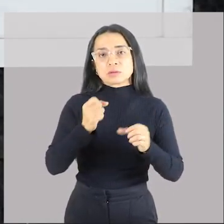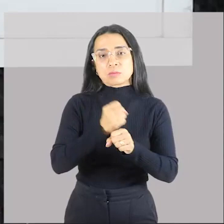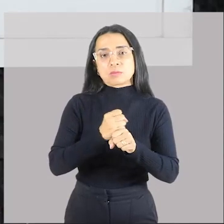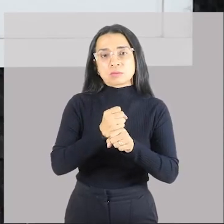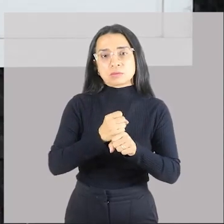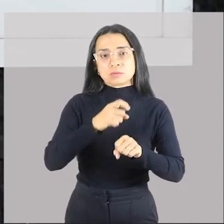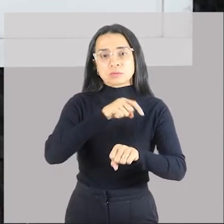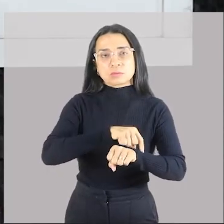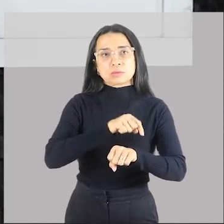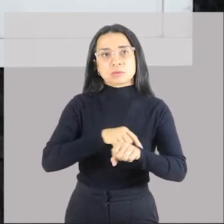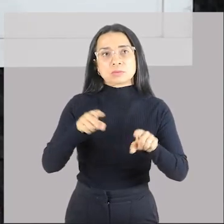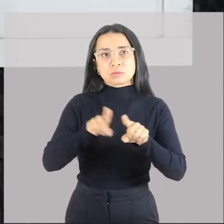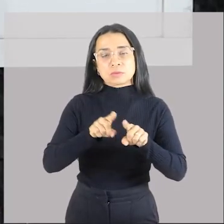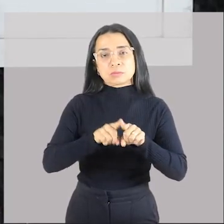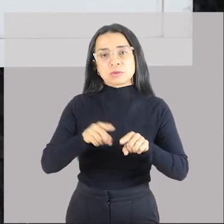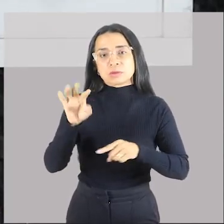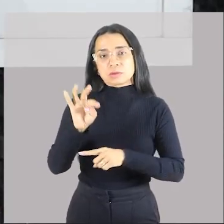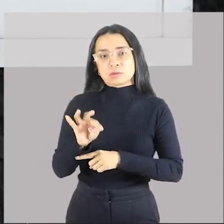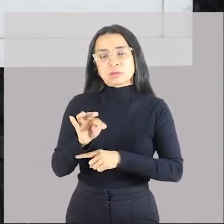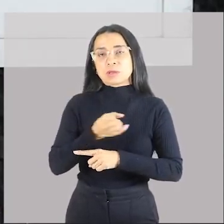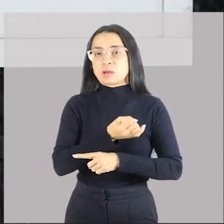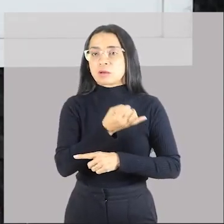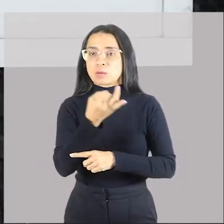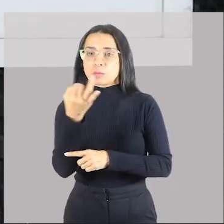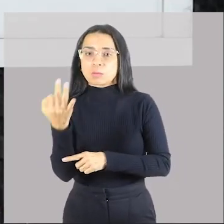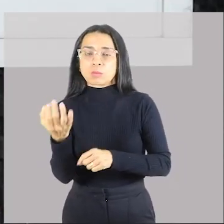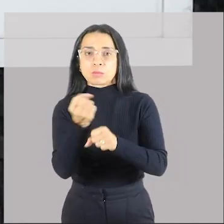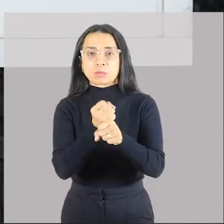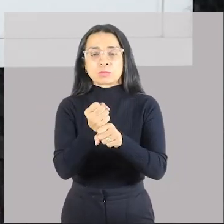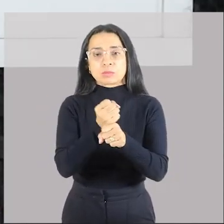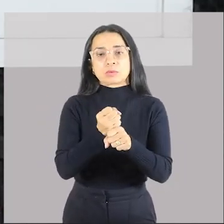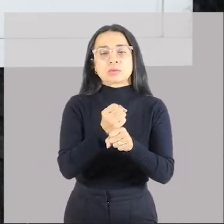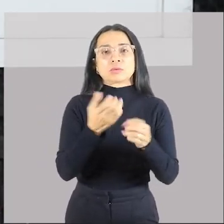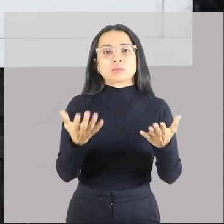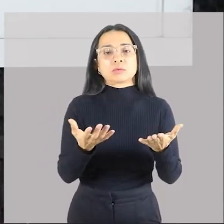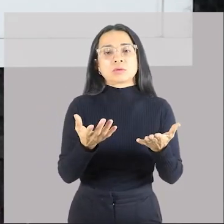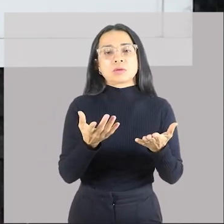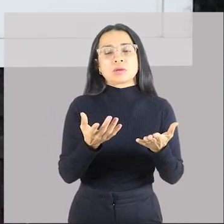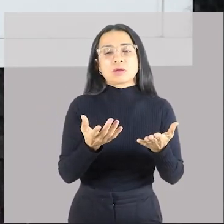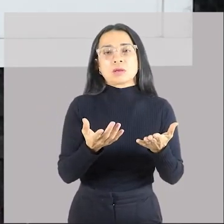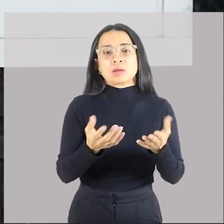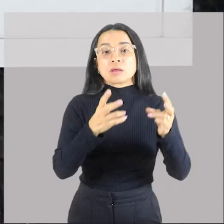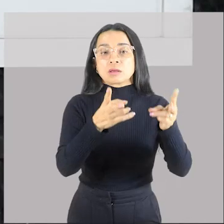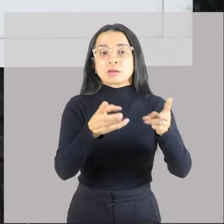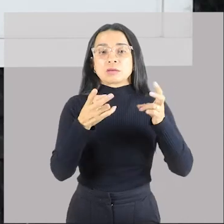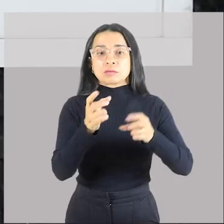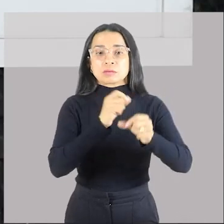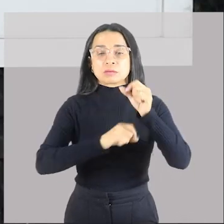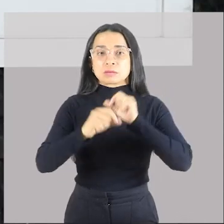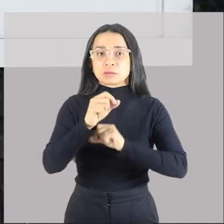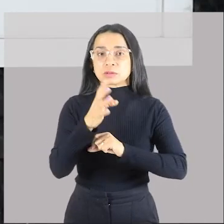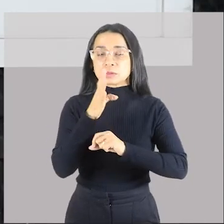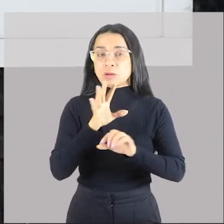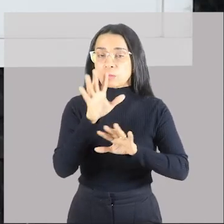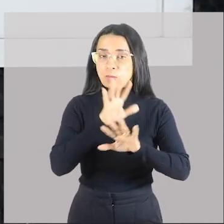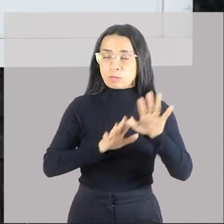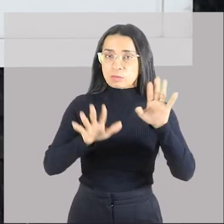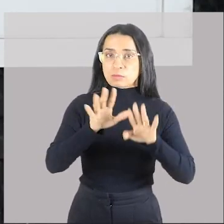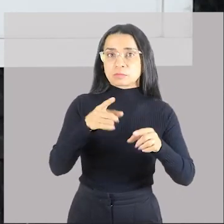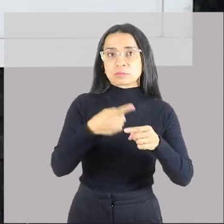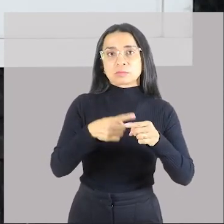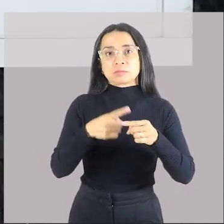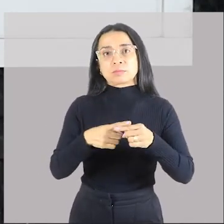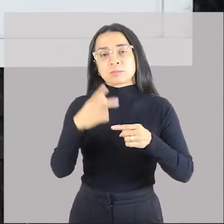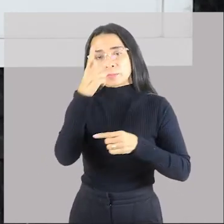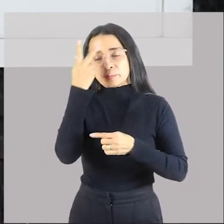esse tempo aqui tem que ter a quantidade de anos. Tá? Então, muita atenção nisso, porque às vezes as pessoas erram por